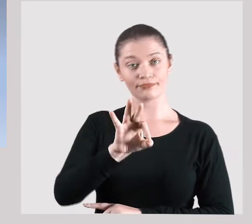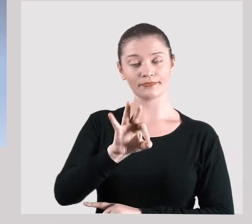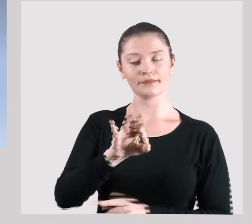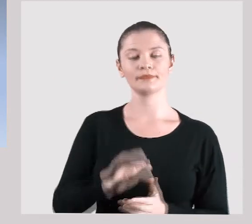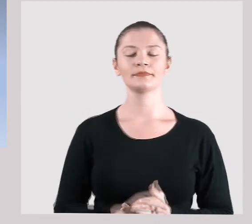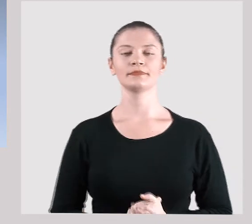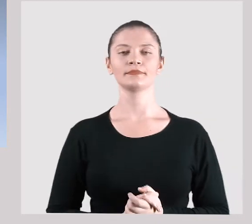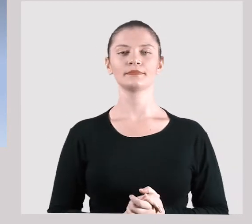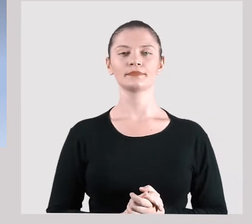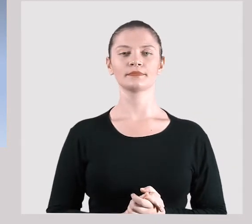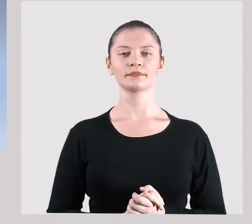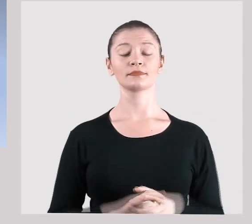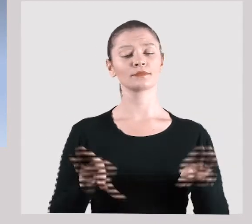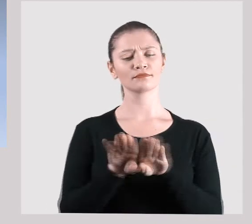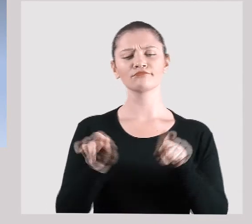estudo que ele foi até